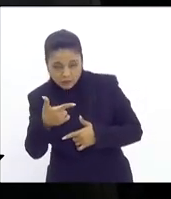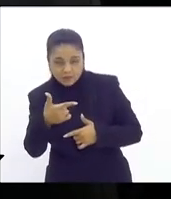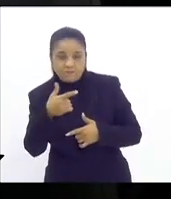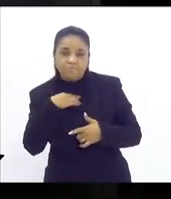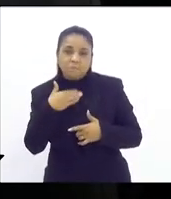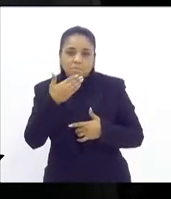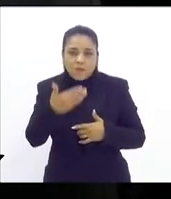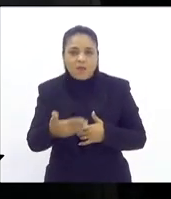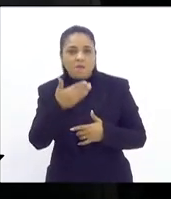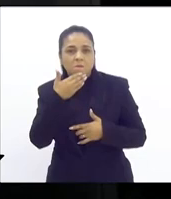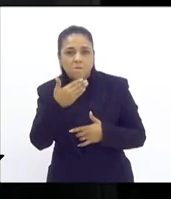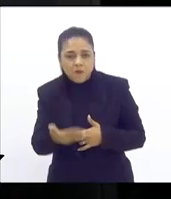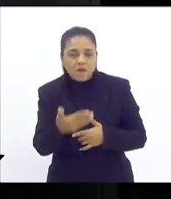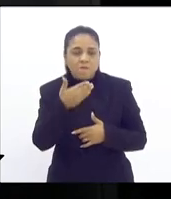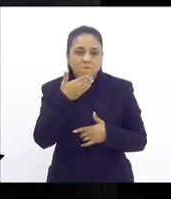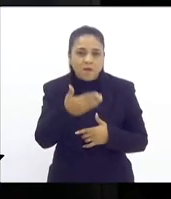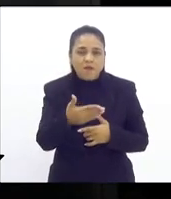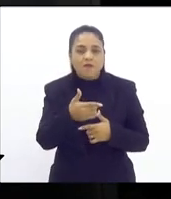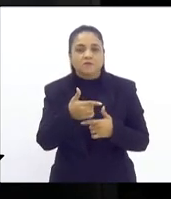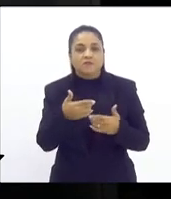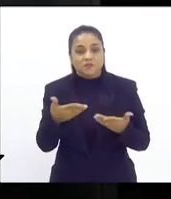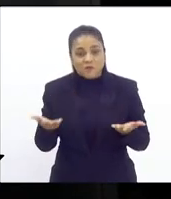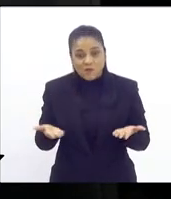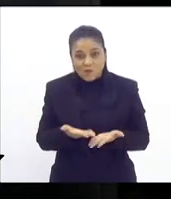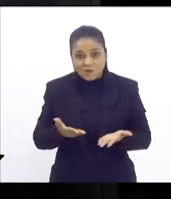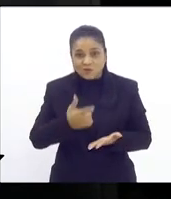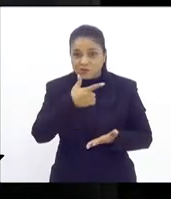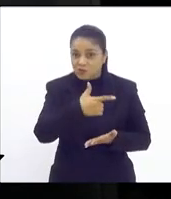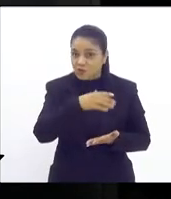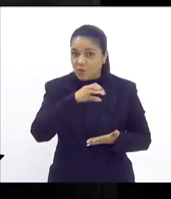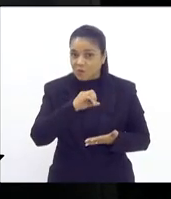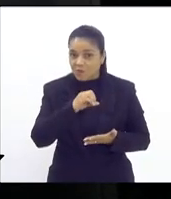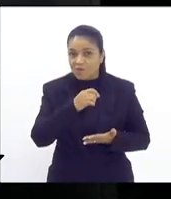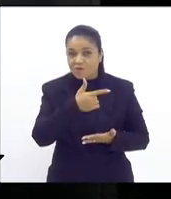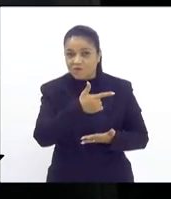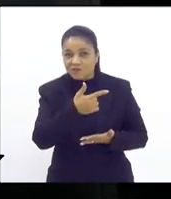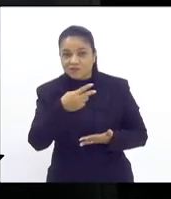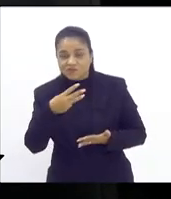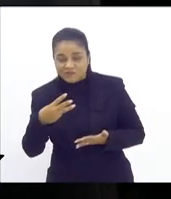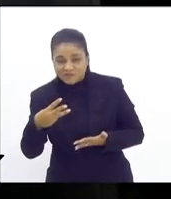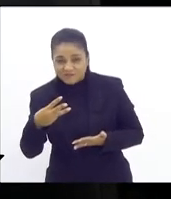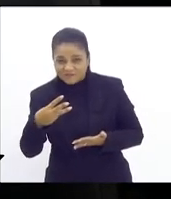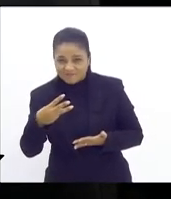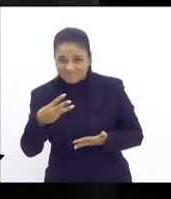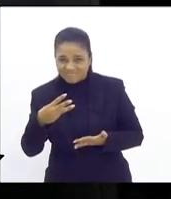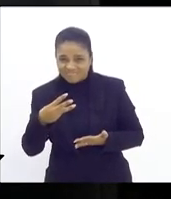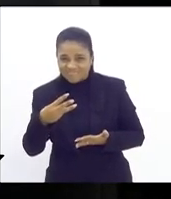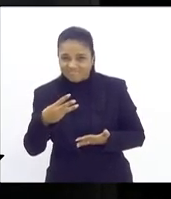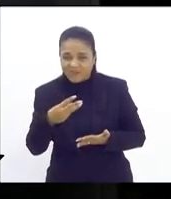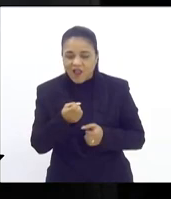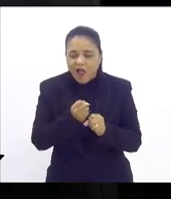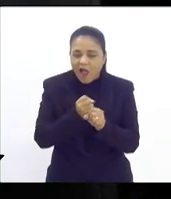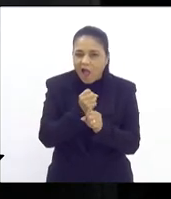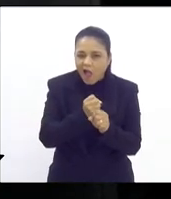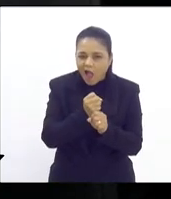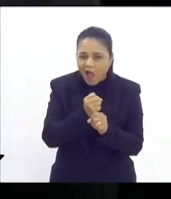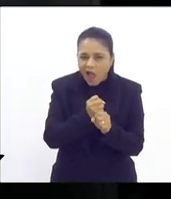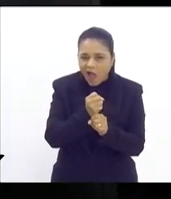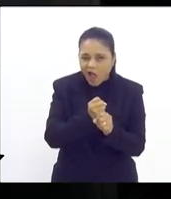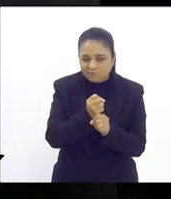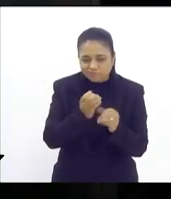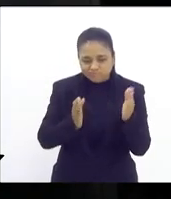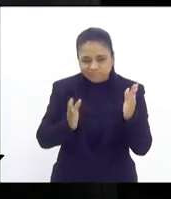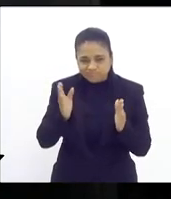e simplesmente em 2002 nós estamos hoje em 2023 então você vê quantos anos